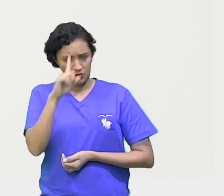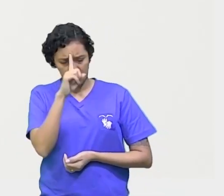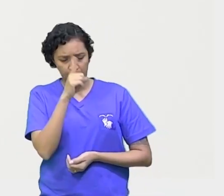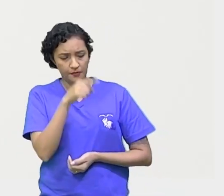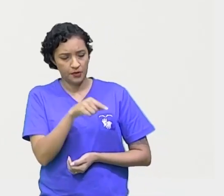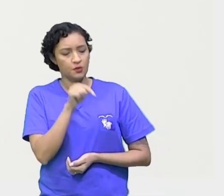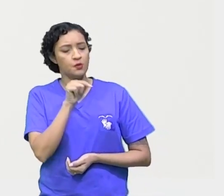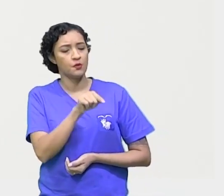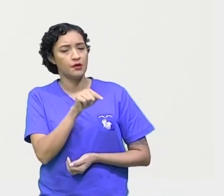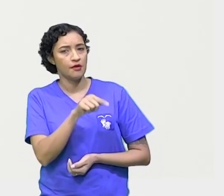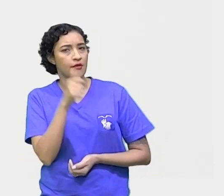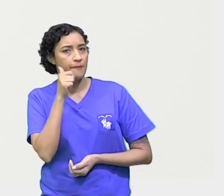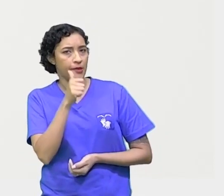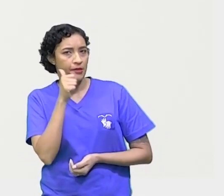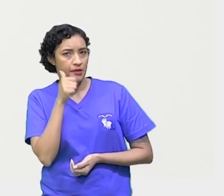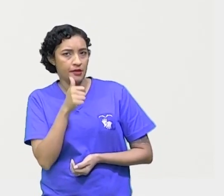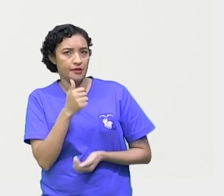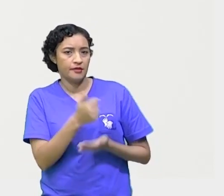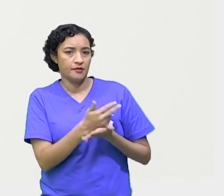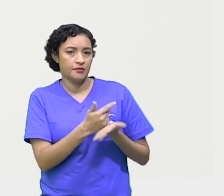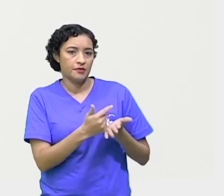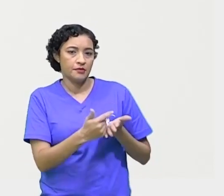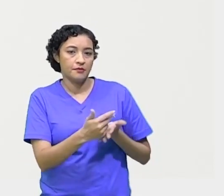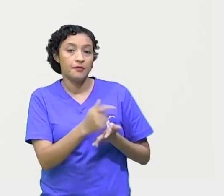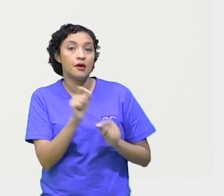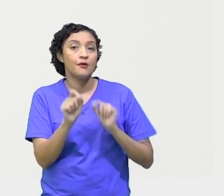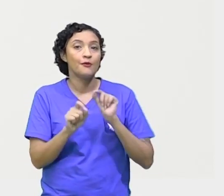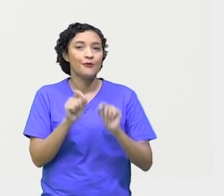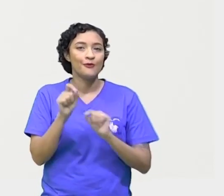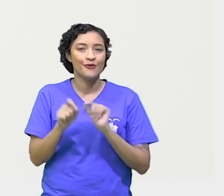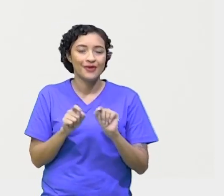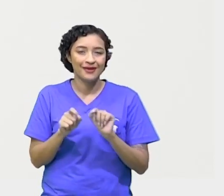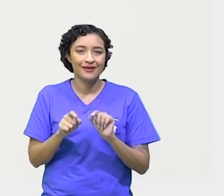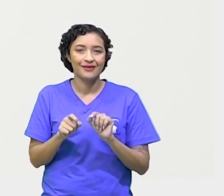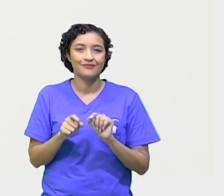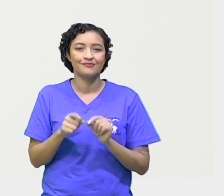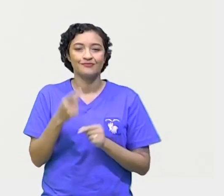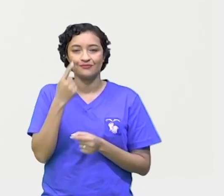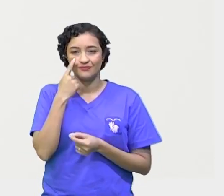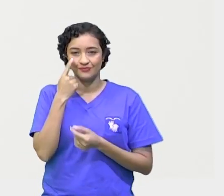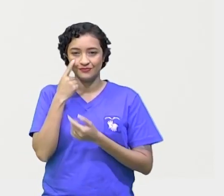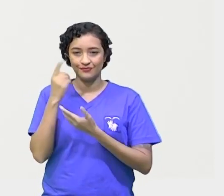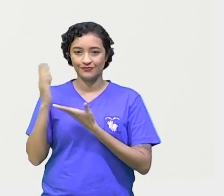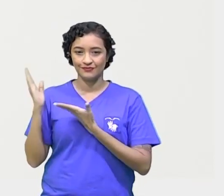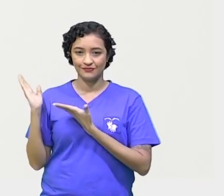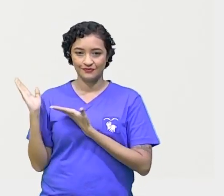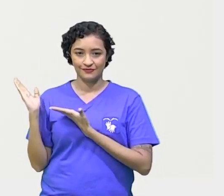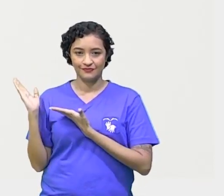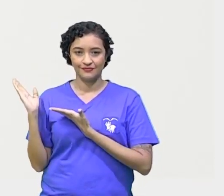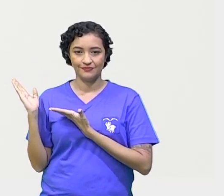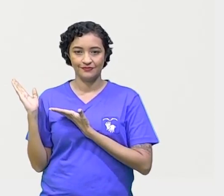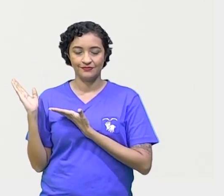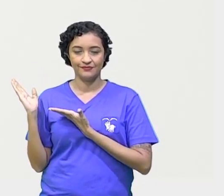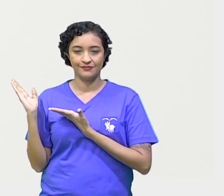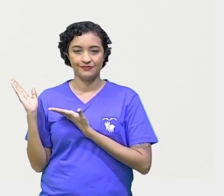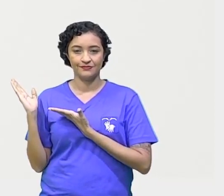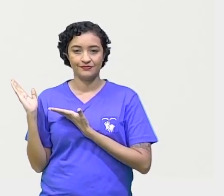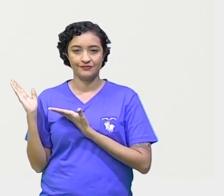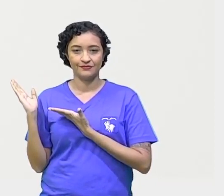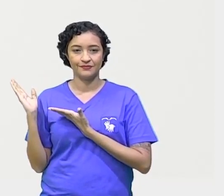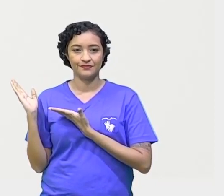retângulo e dois triângulos como mostra a figura Então vamos olhar e a figura